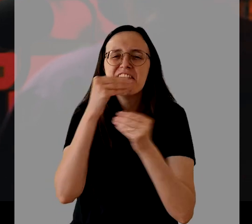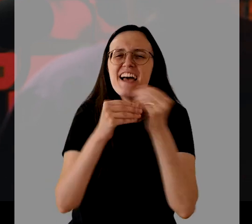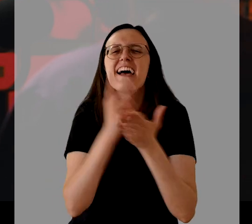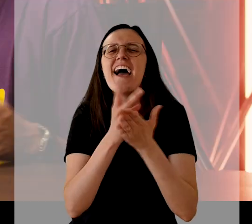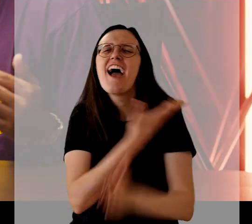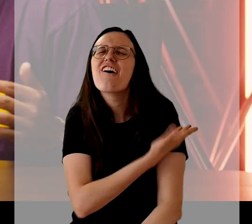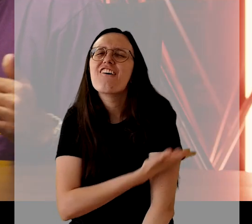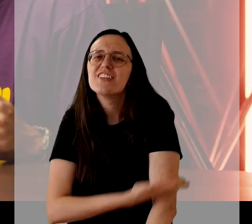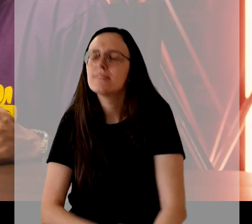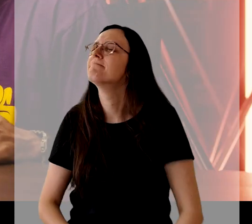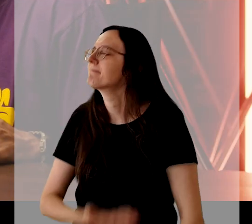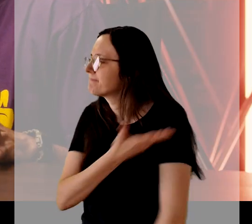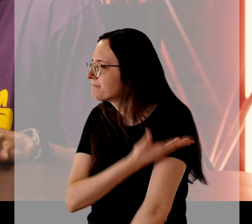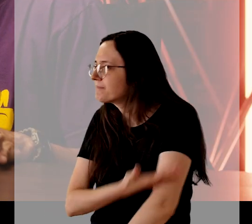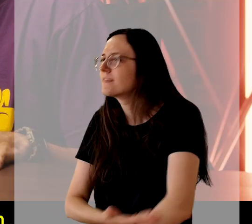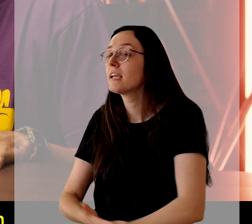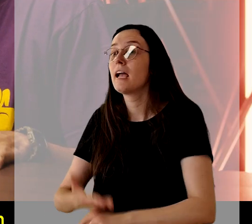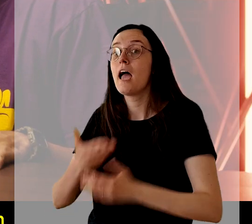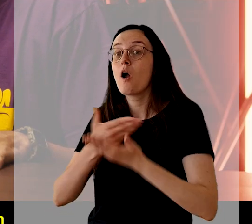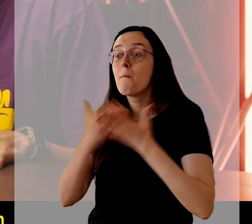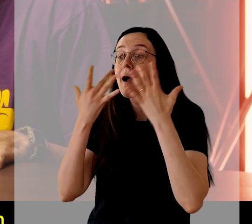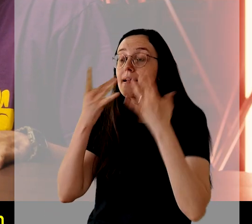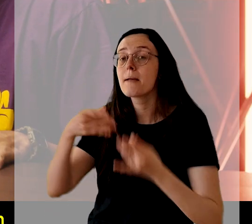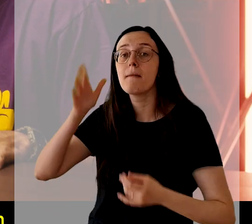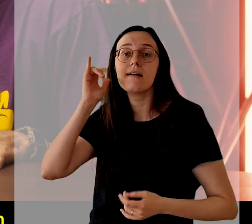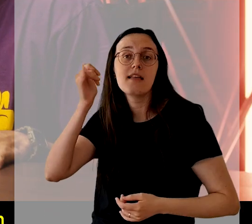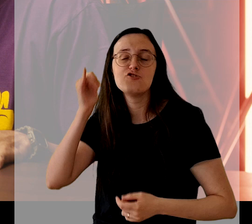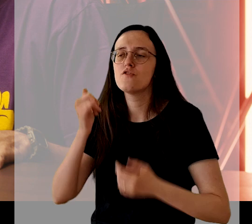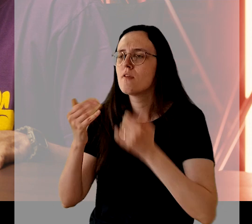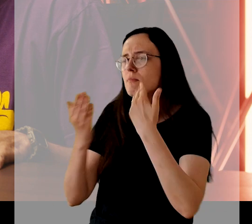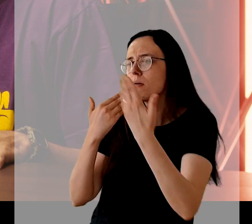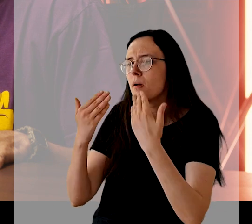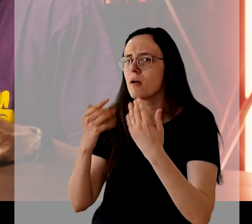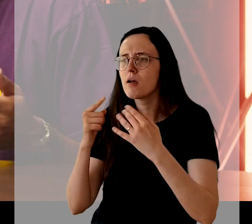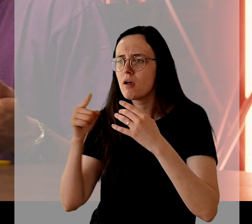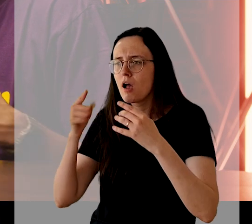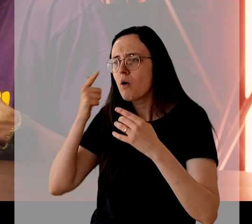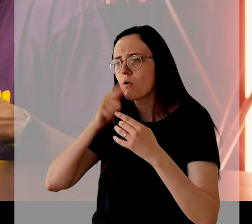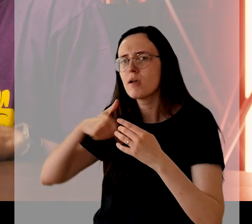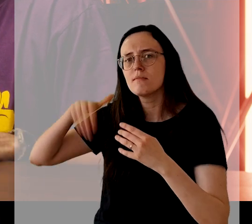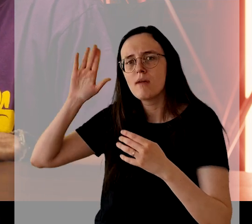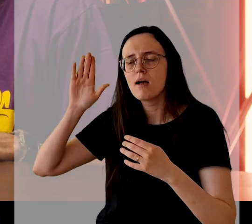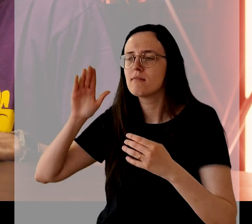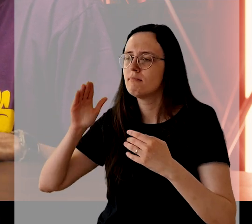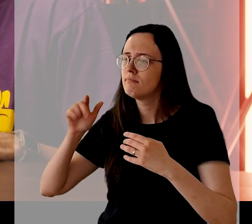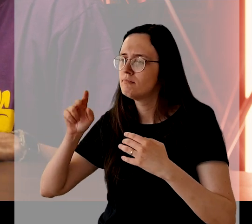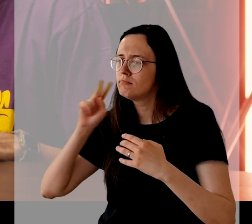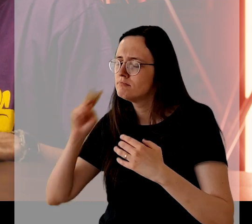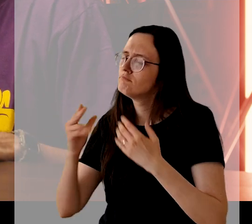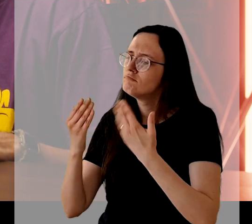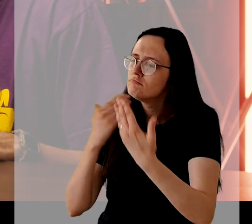É isso. E aí você consegue abrir sua mente para questões mais narrativas do seu som também, né? Você consegue abrir mais